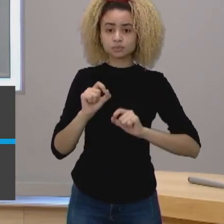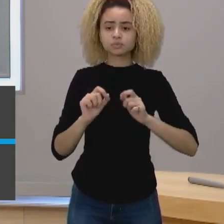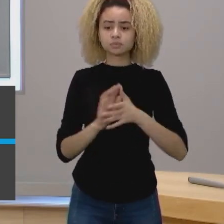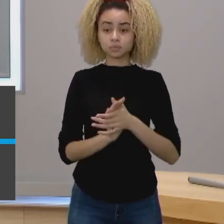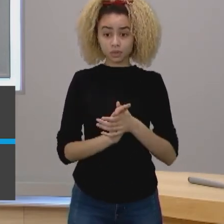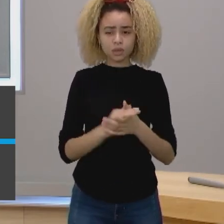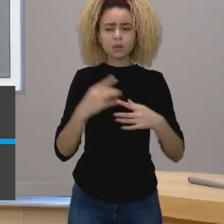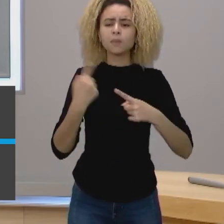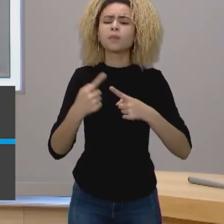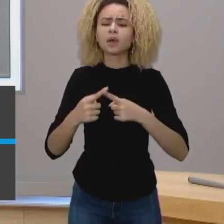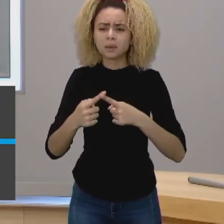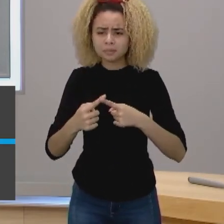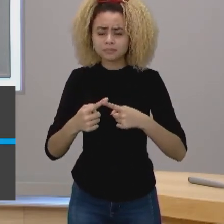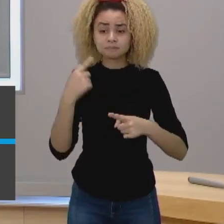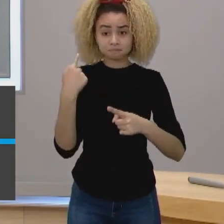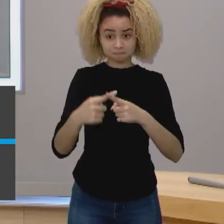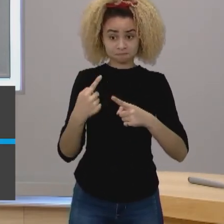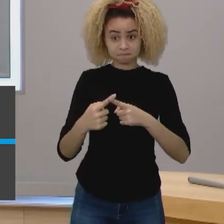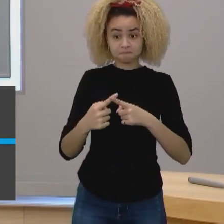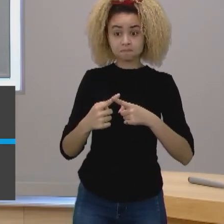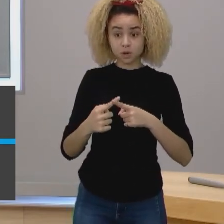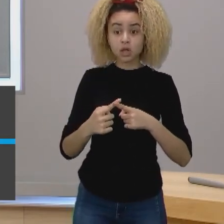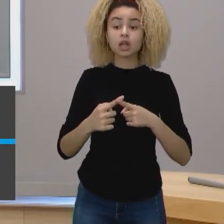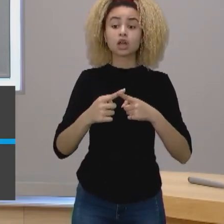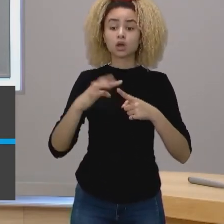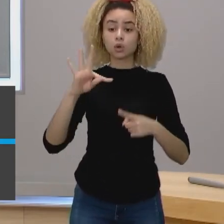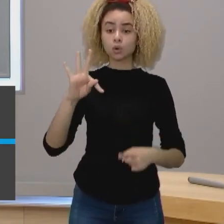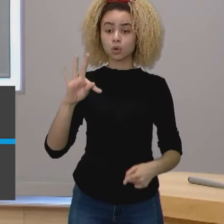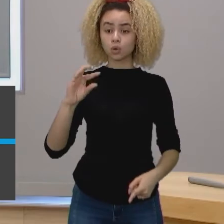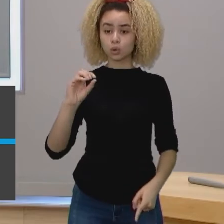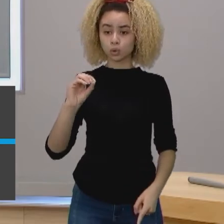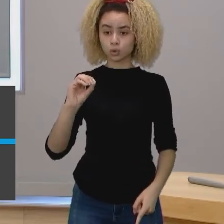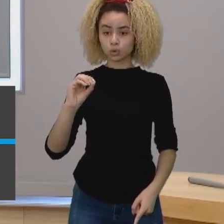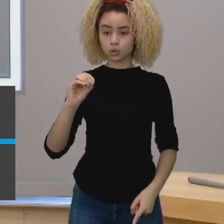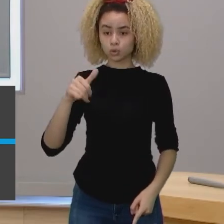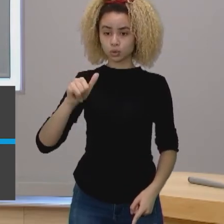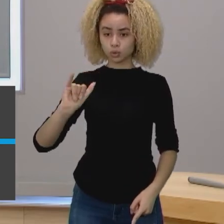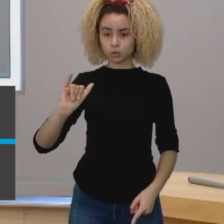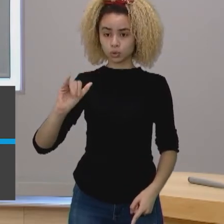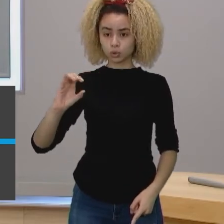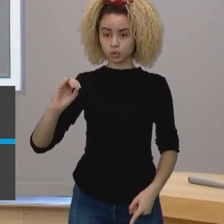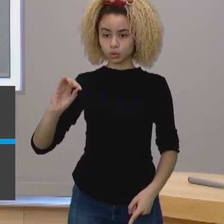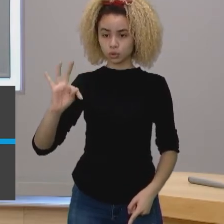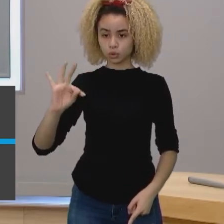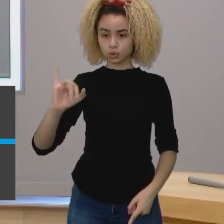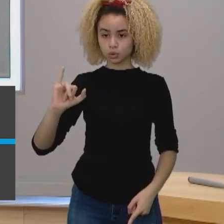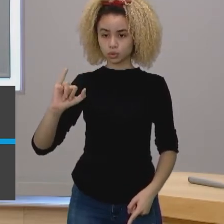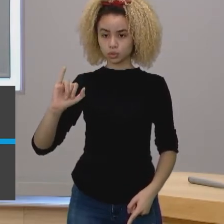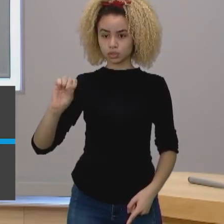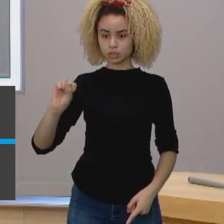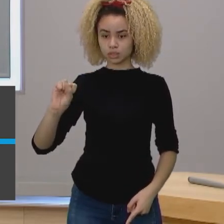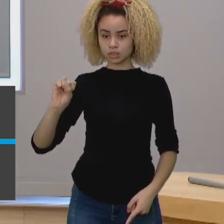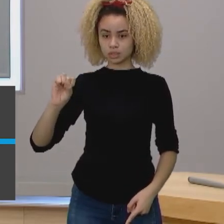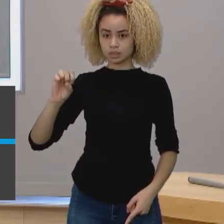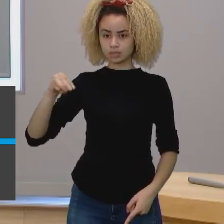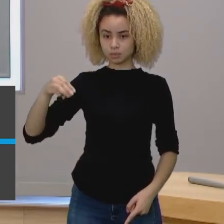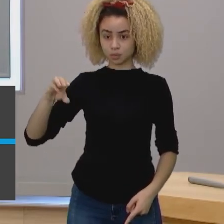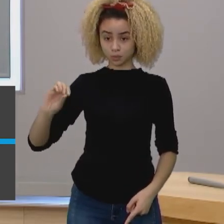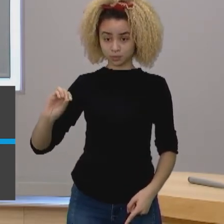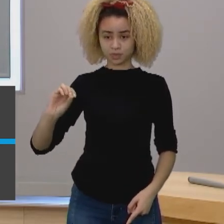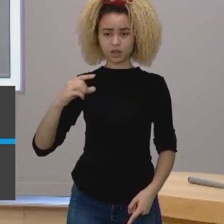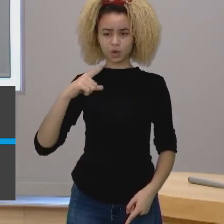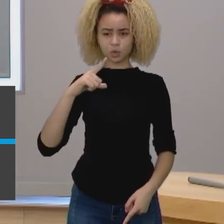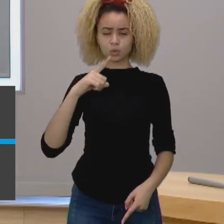por que houve isso? Porque também o toyotismo, né, que é esse modo de organizar o trabalho,